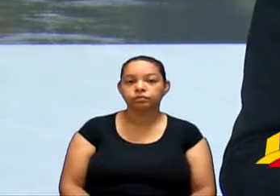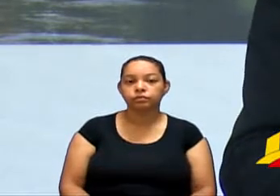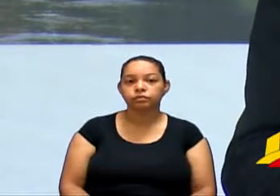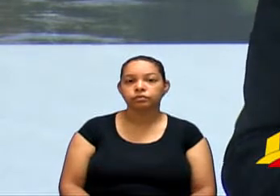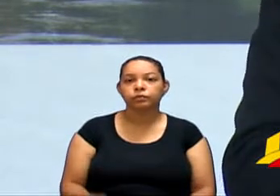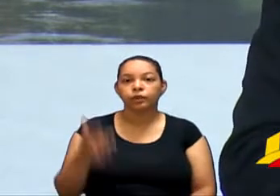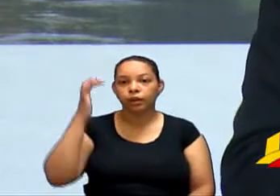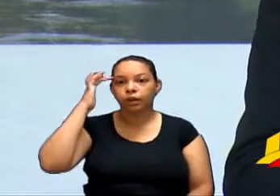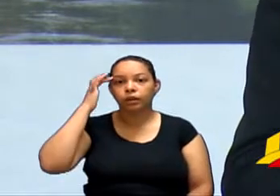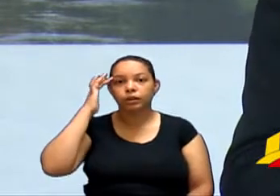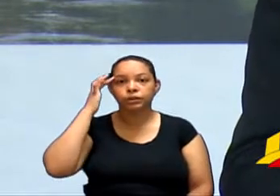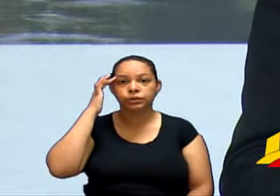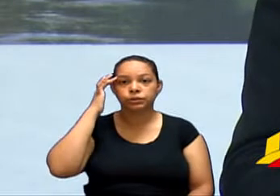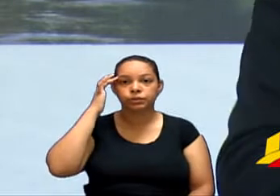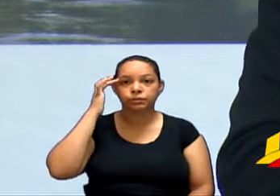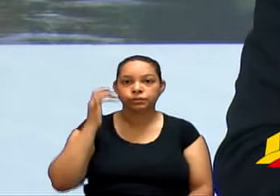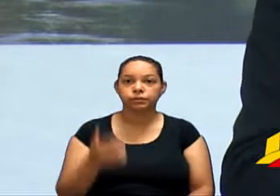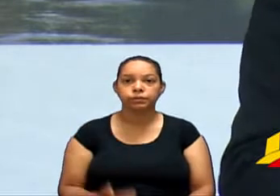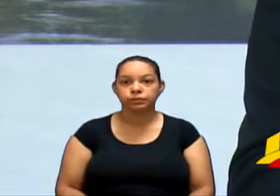Eu acho que eu